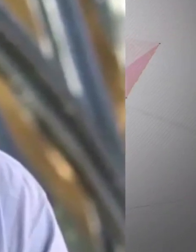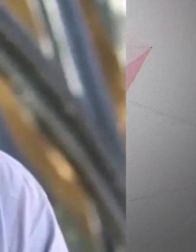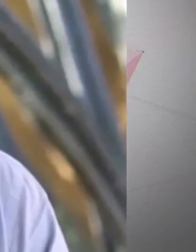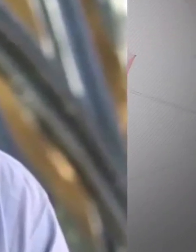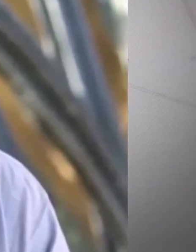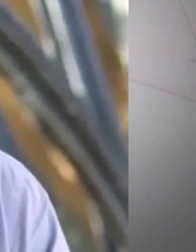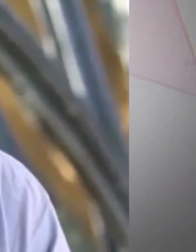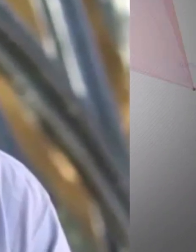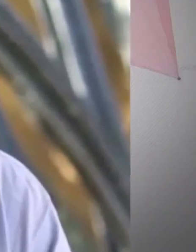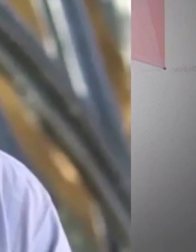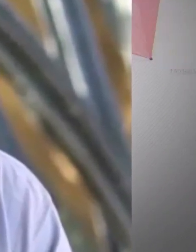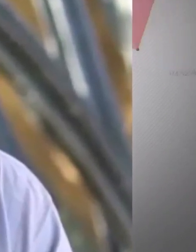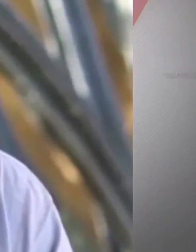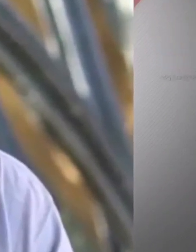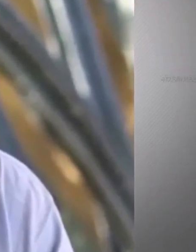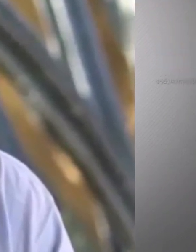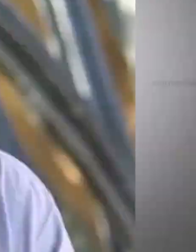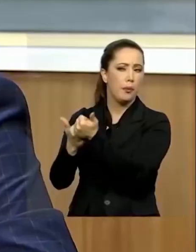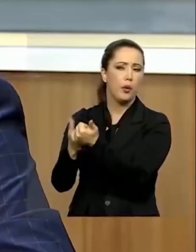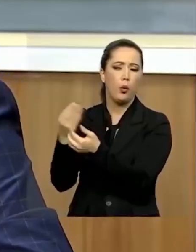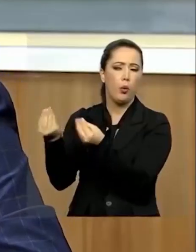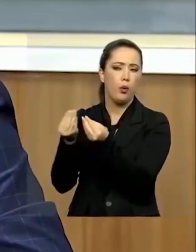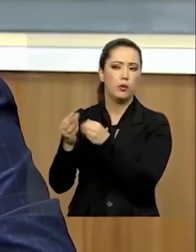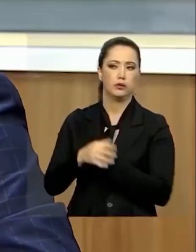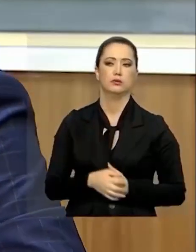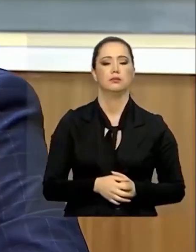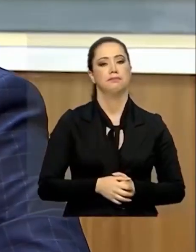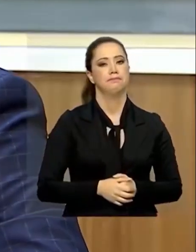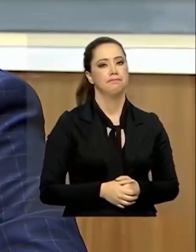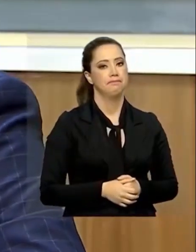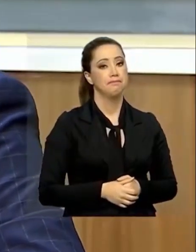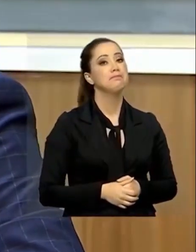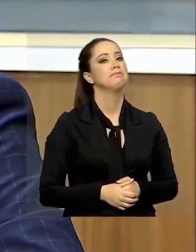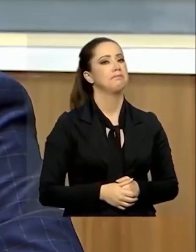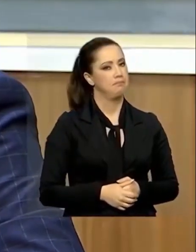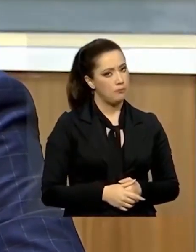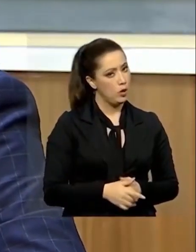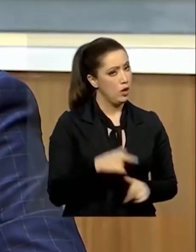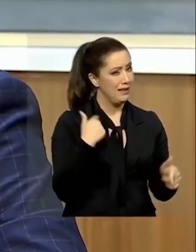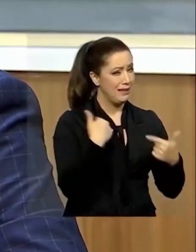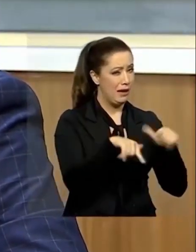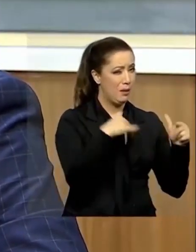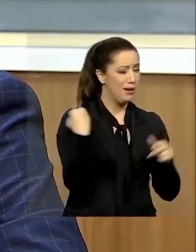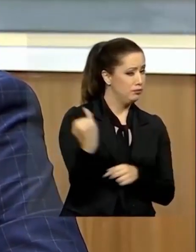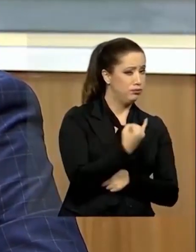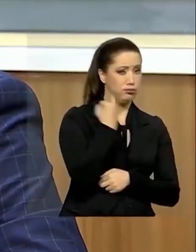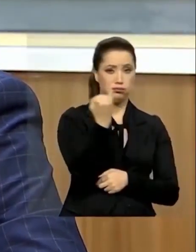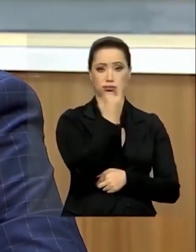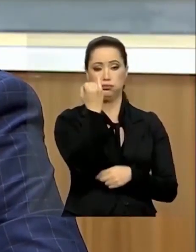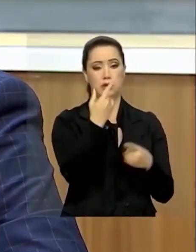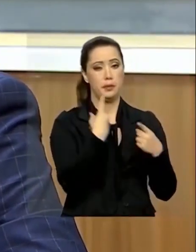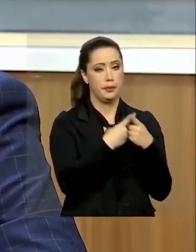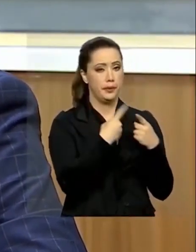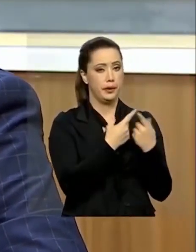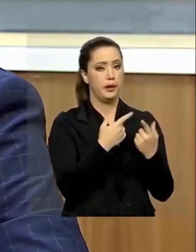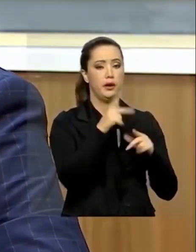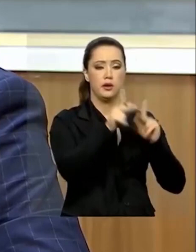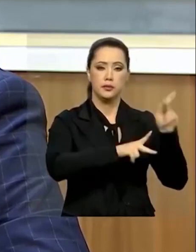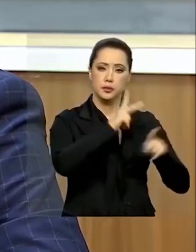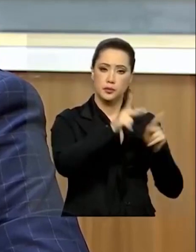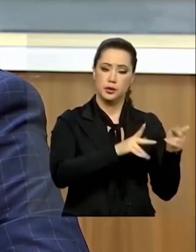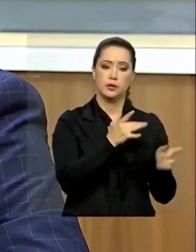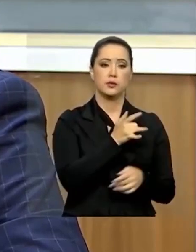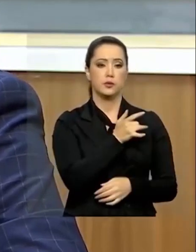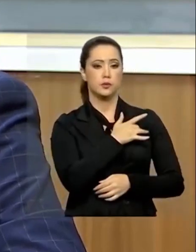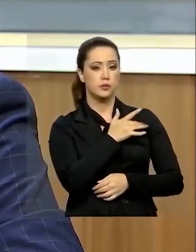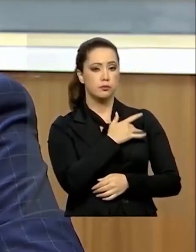Frias também foi censurado por violar normas éticas em publicações feitas em redes sociais frias fez